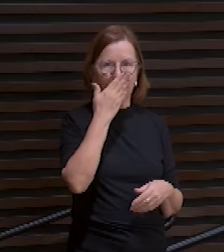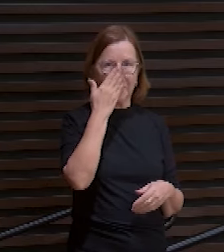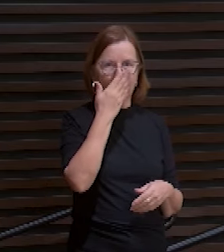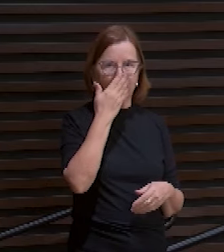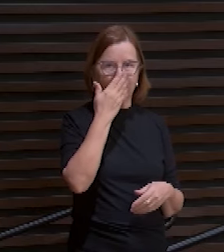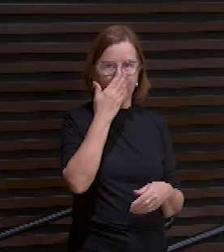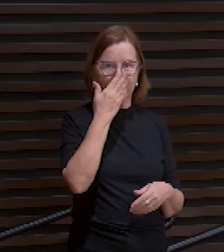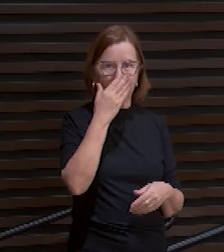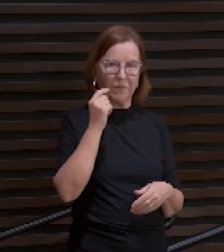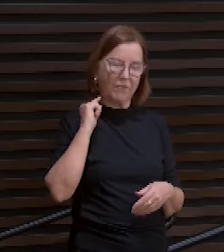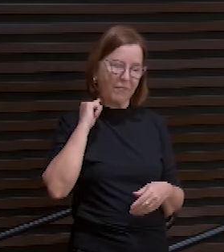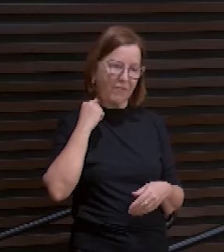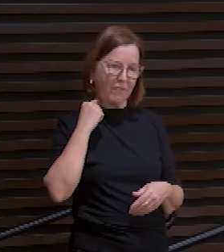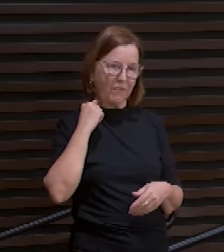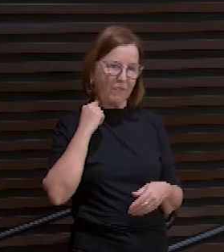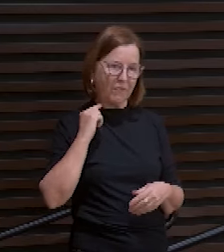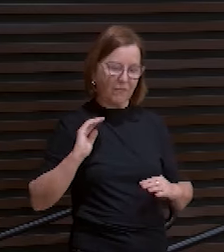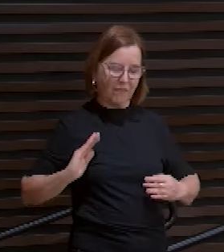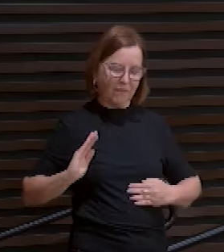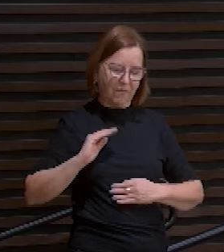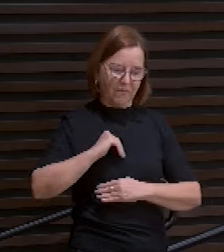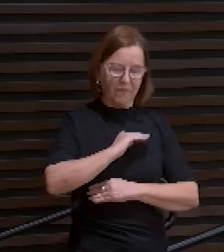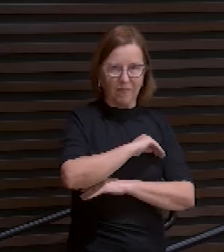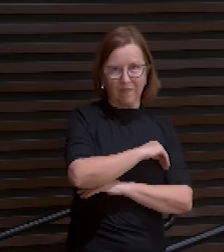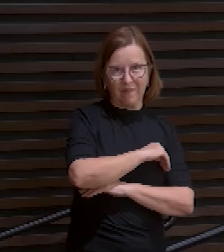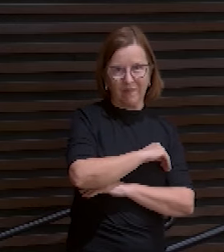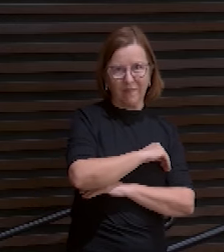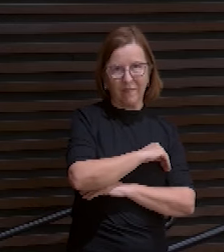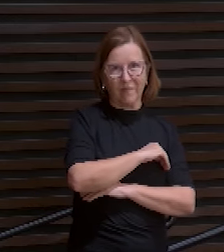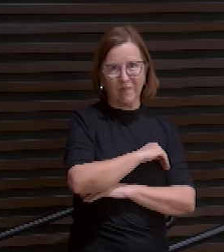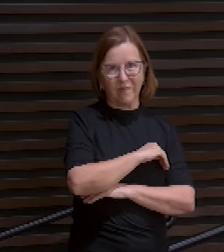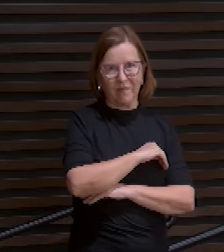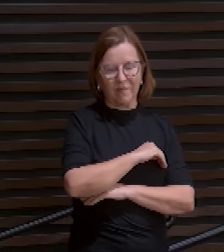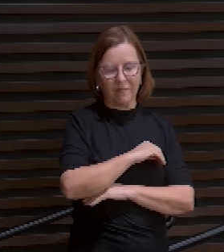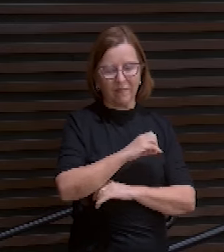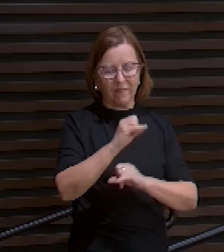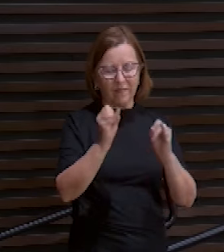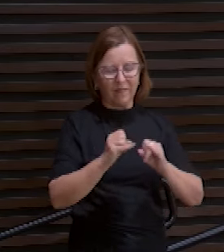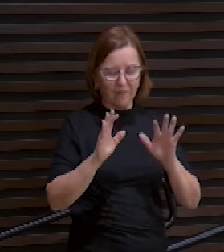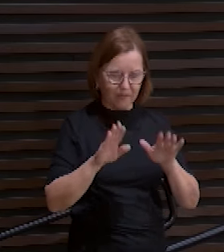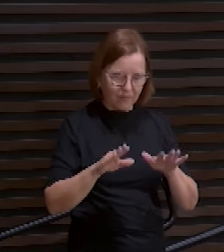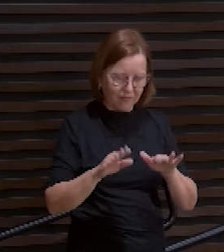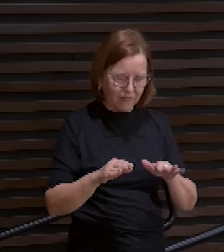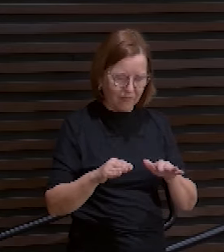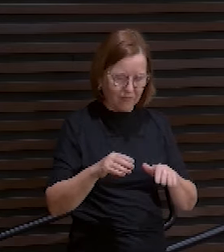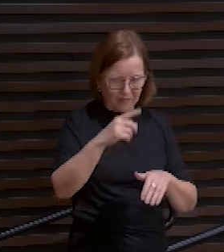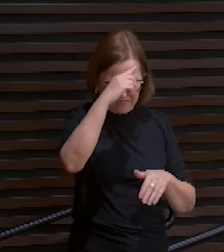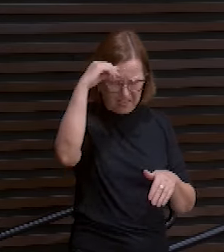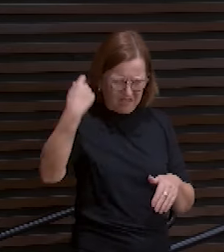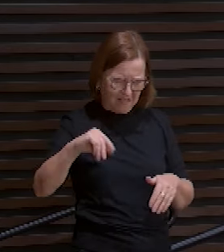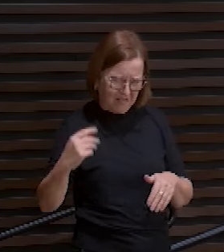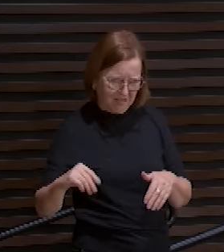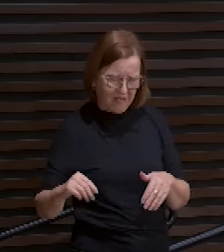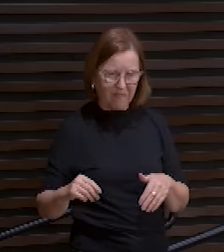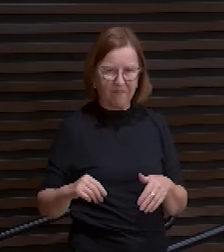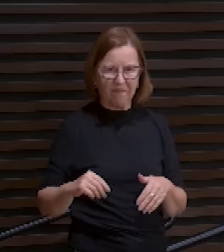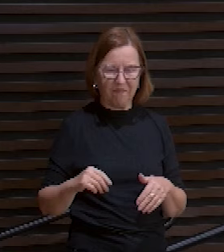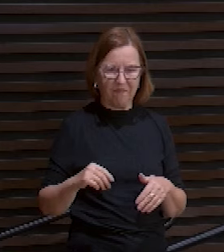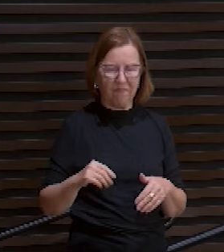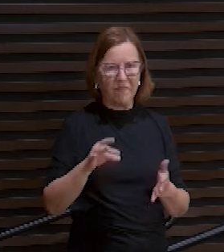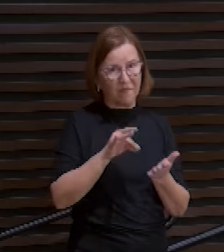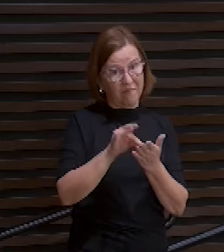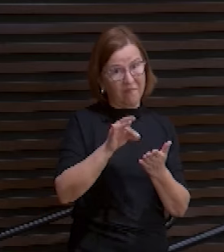prostituição impureza lascívia idolatria feitiçarias inimizades